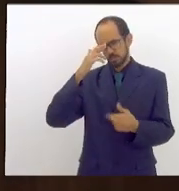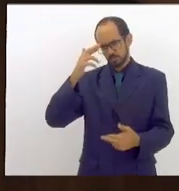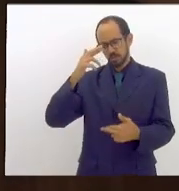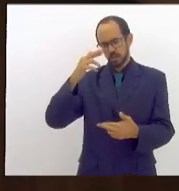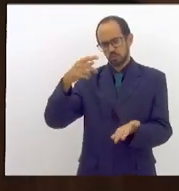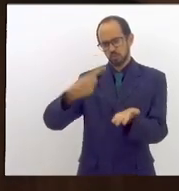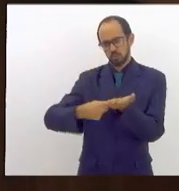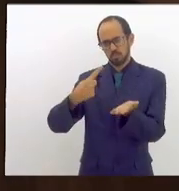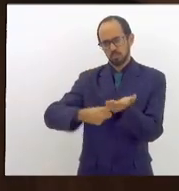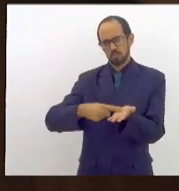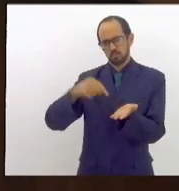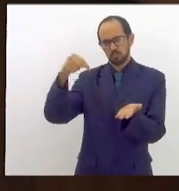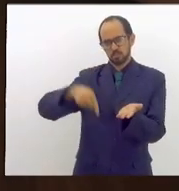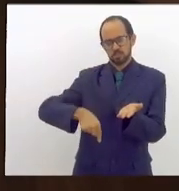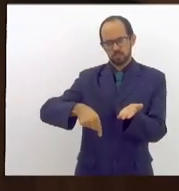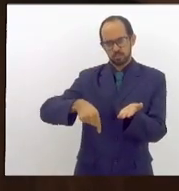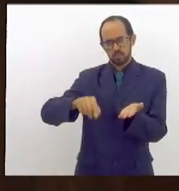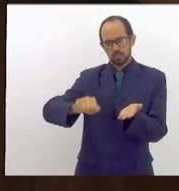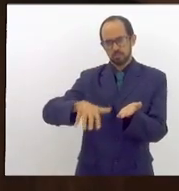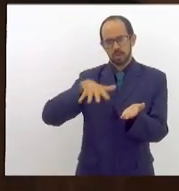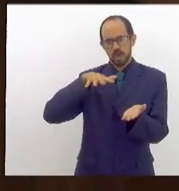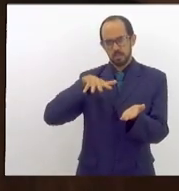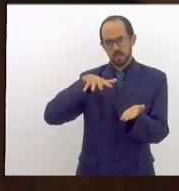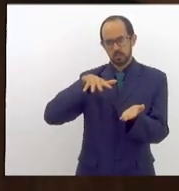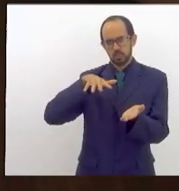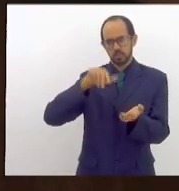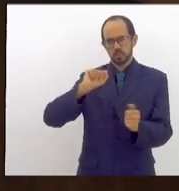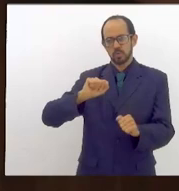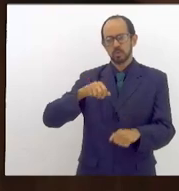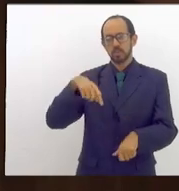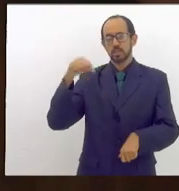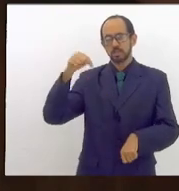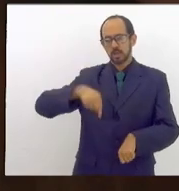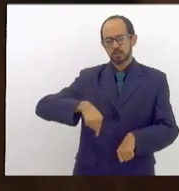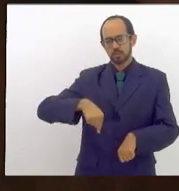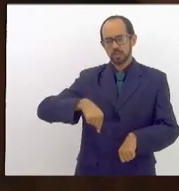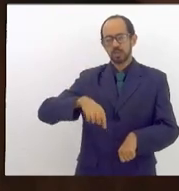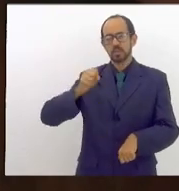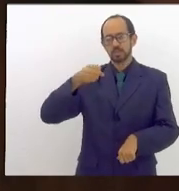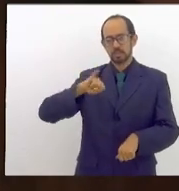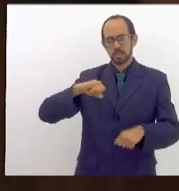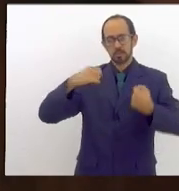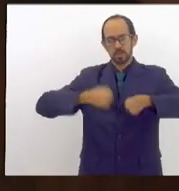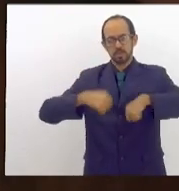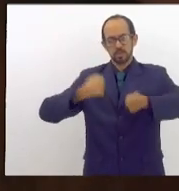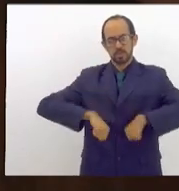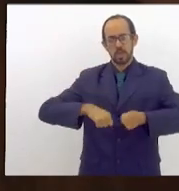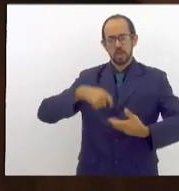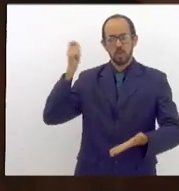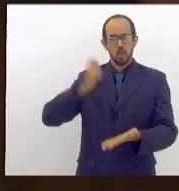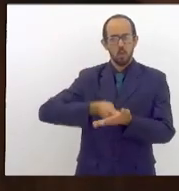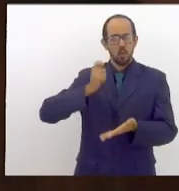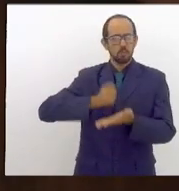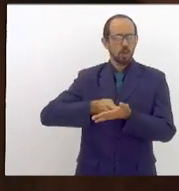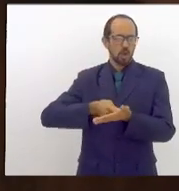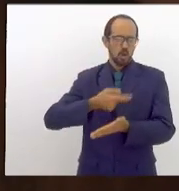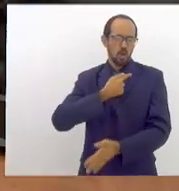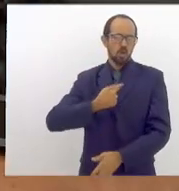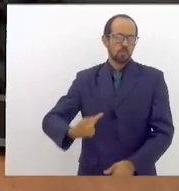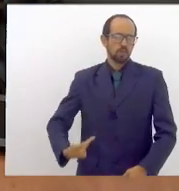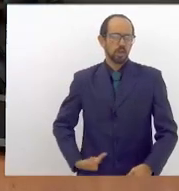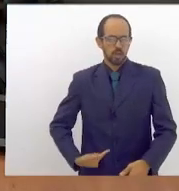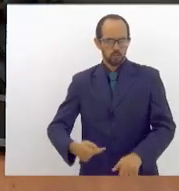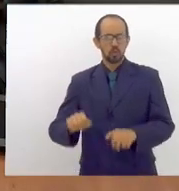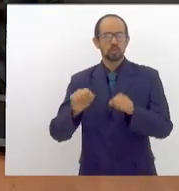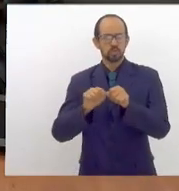nesse Parlamento estaremos aqui se assim houver necessidades cobrando ao Senhor Governador que